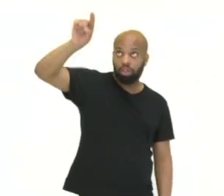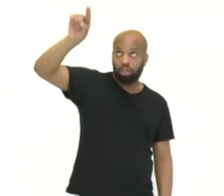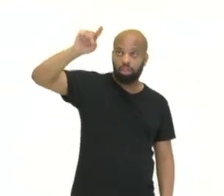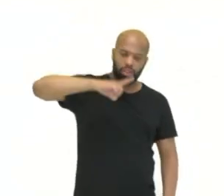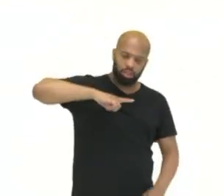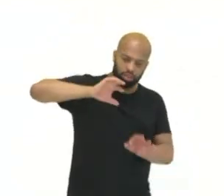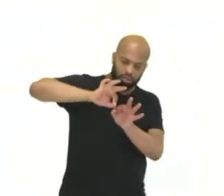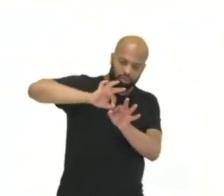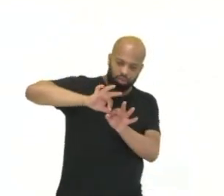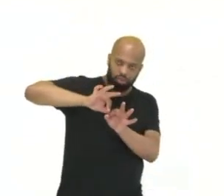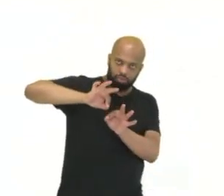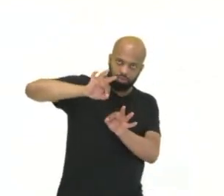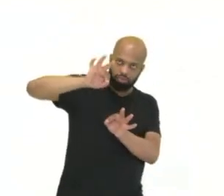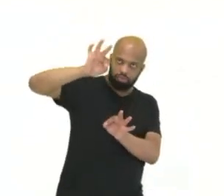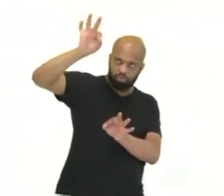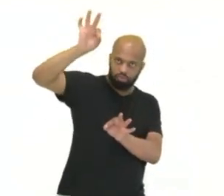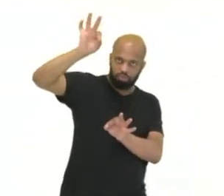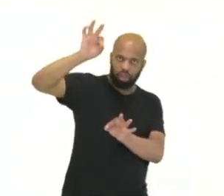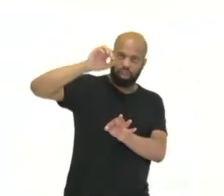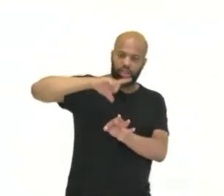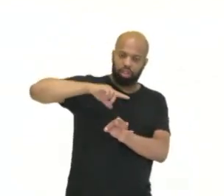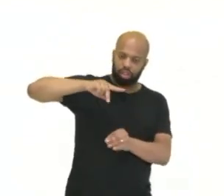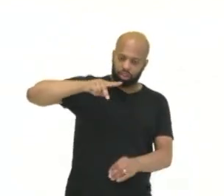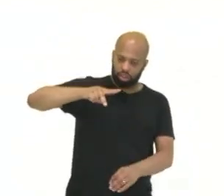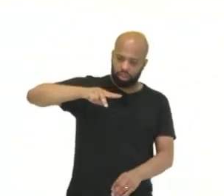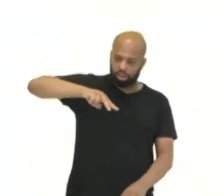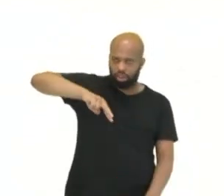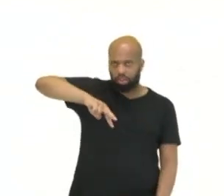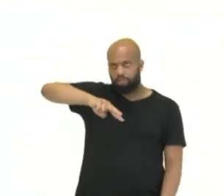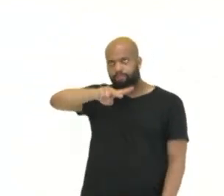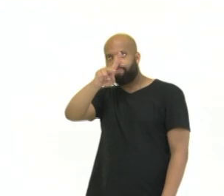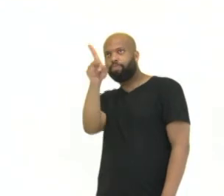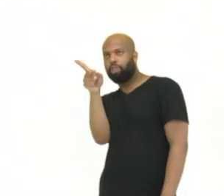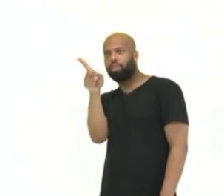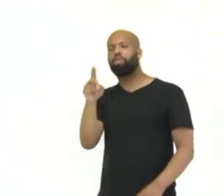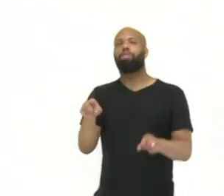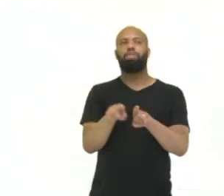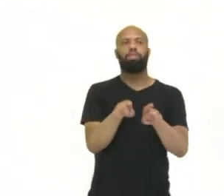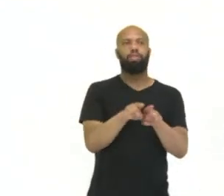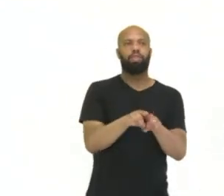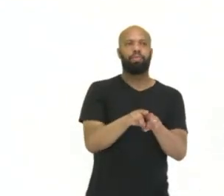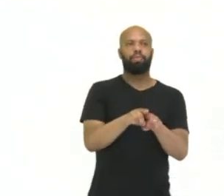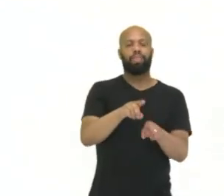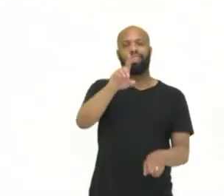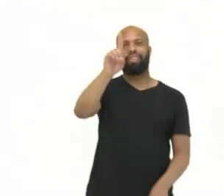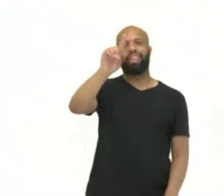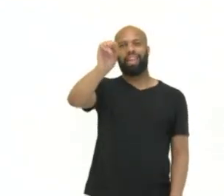abrir o meu compasso e rodar ele até chegar nessa reta que eu desenhei. Achei o D'.